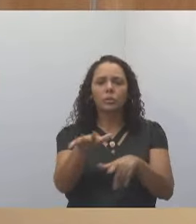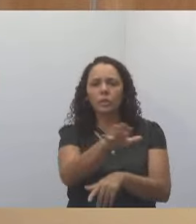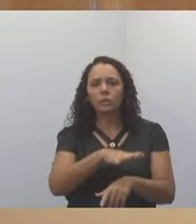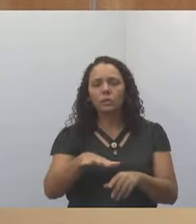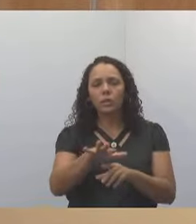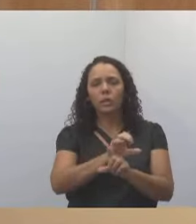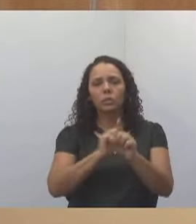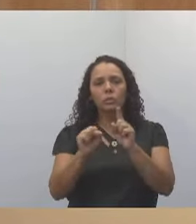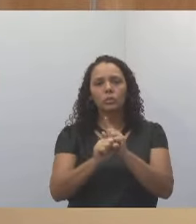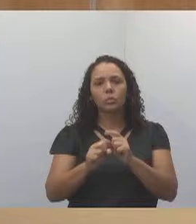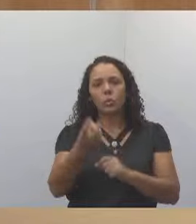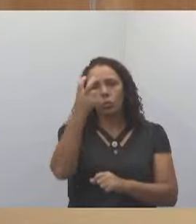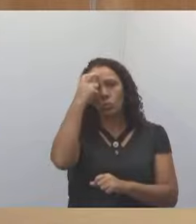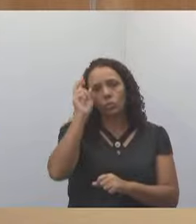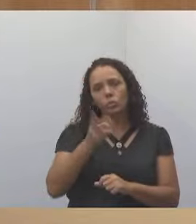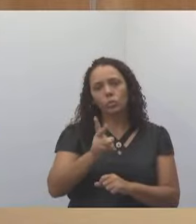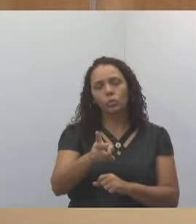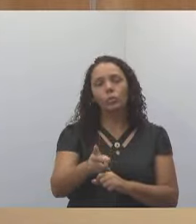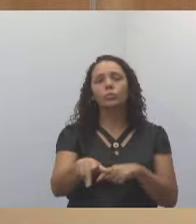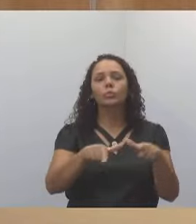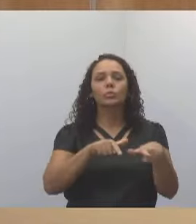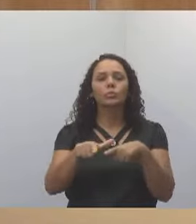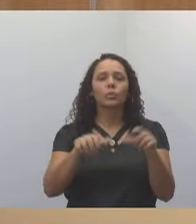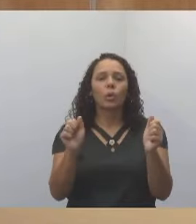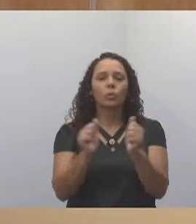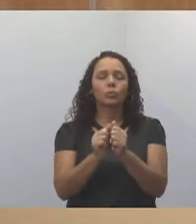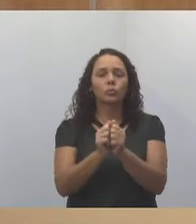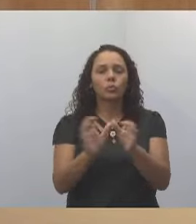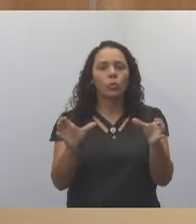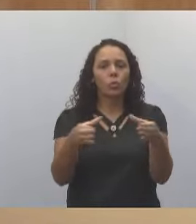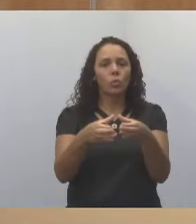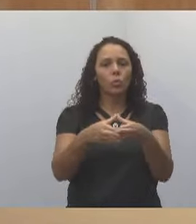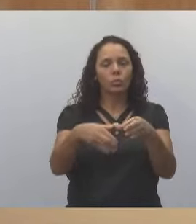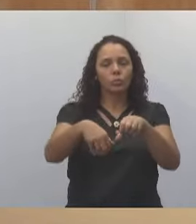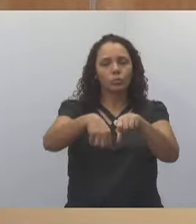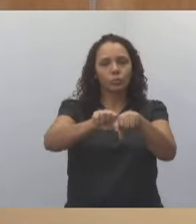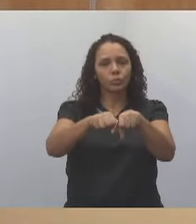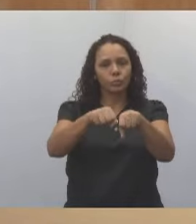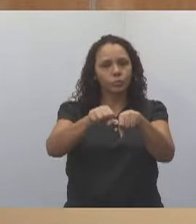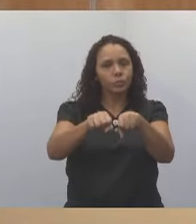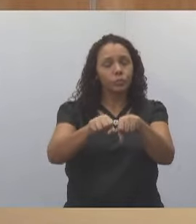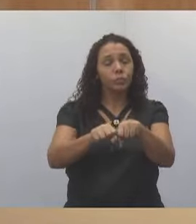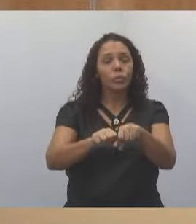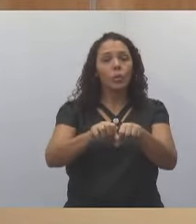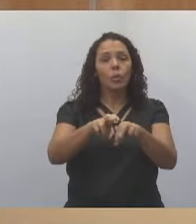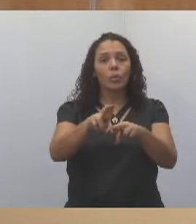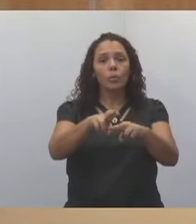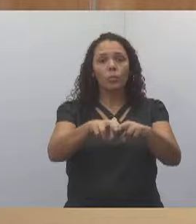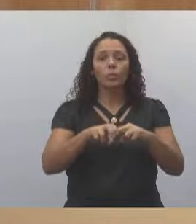cultural, sempre fazendo ações junto aos Motoclube. Então, Giovanni,